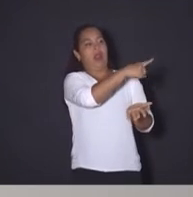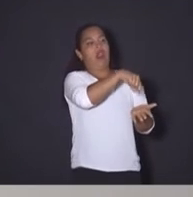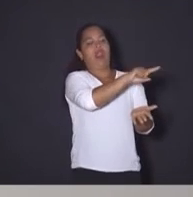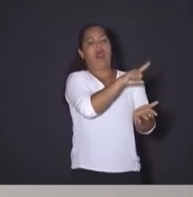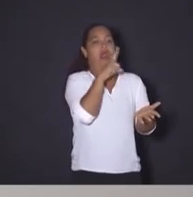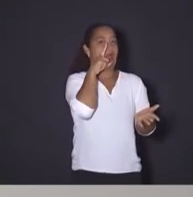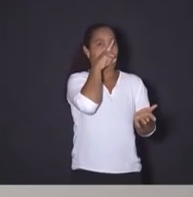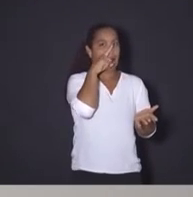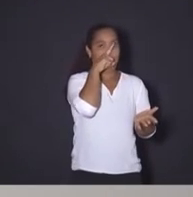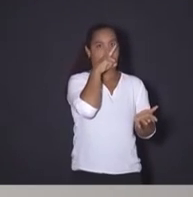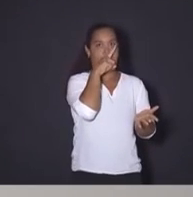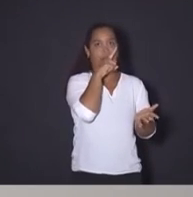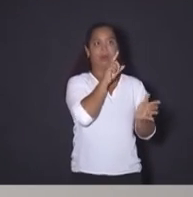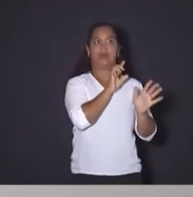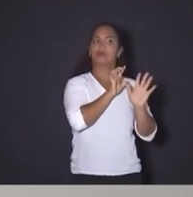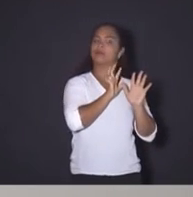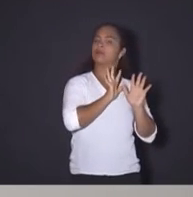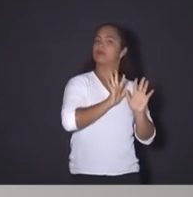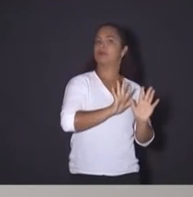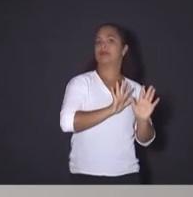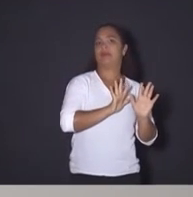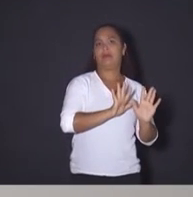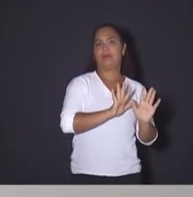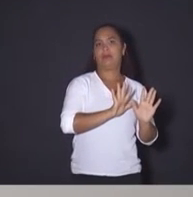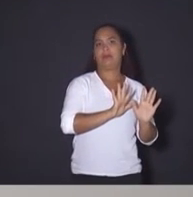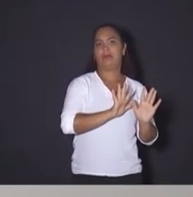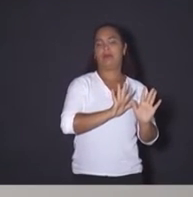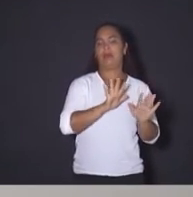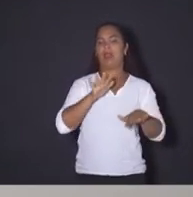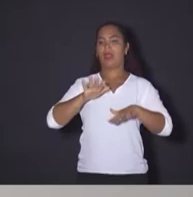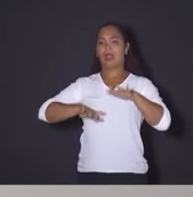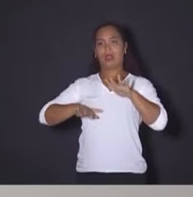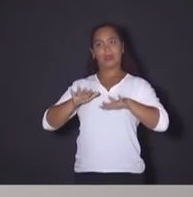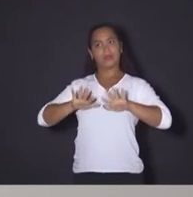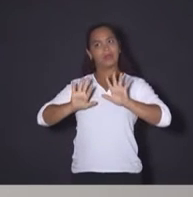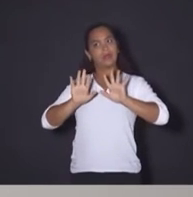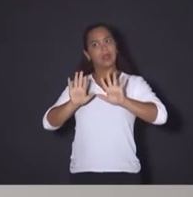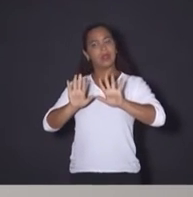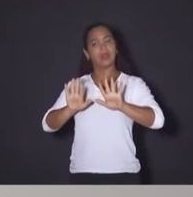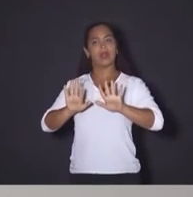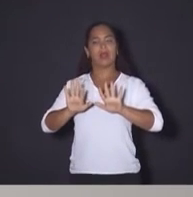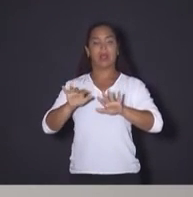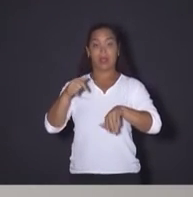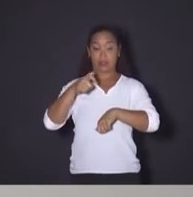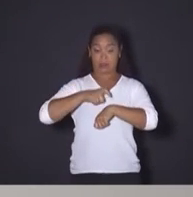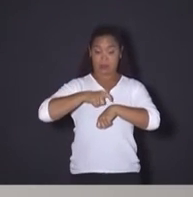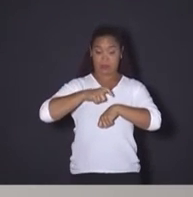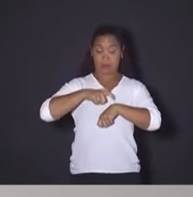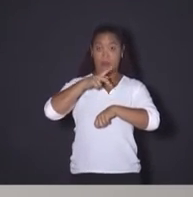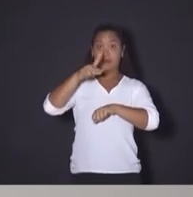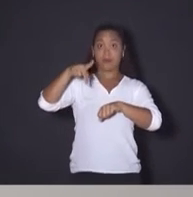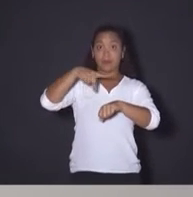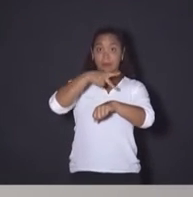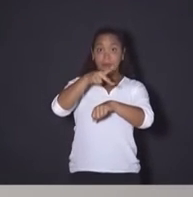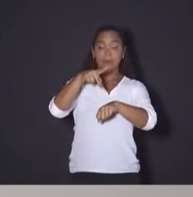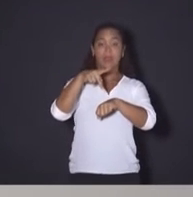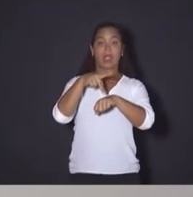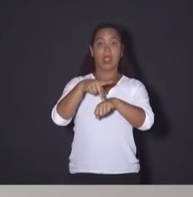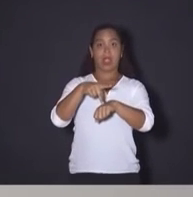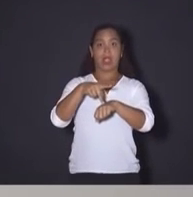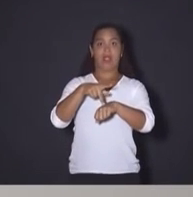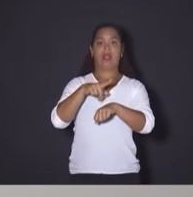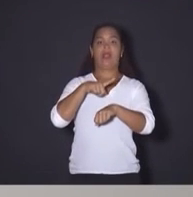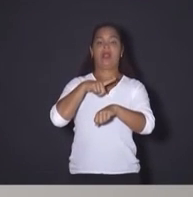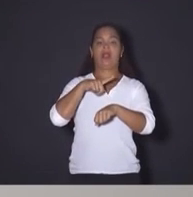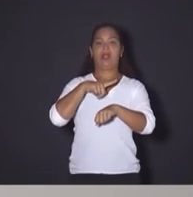quando nós chamamos a atenção de que no momento em que o país ele está embaixo dos